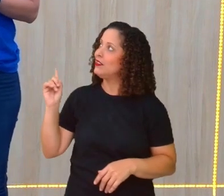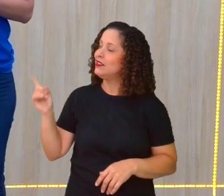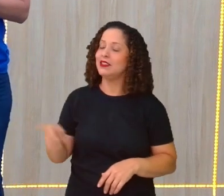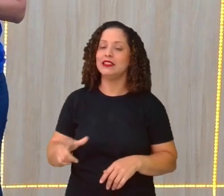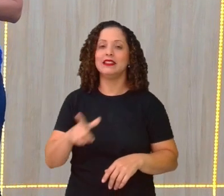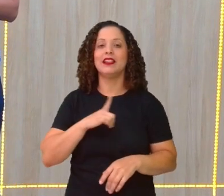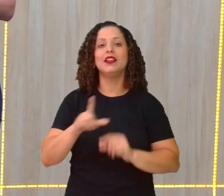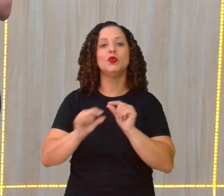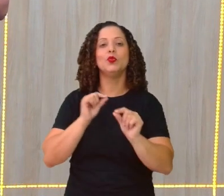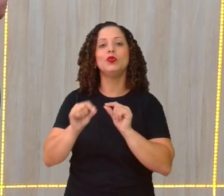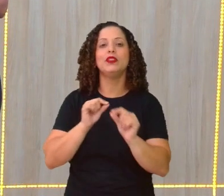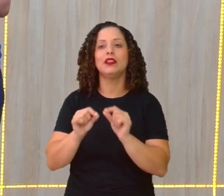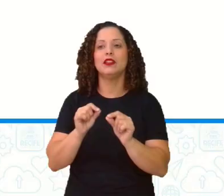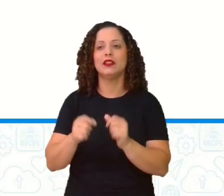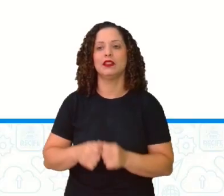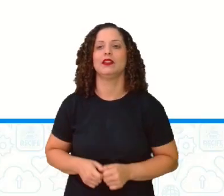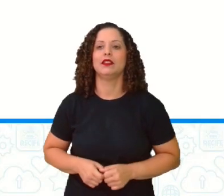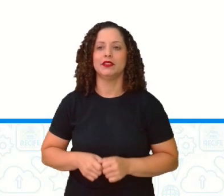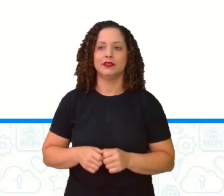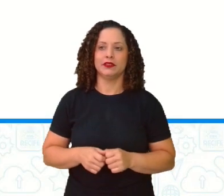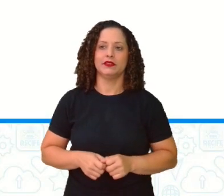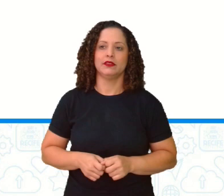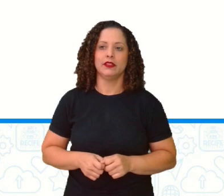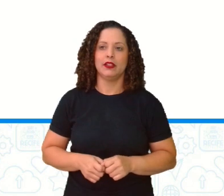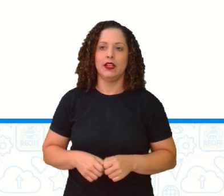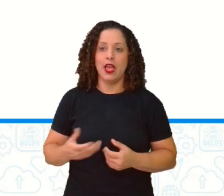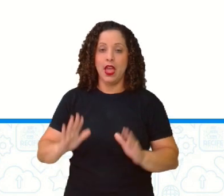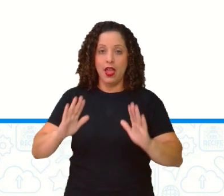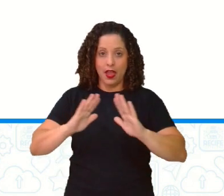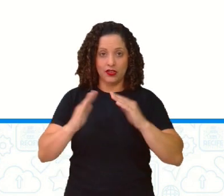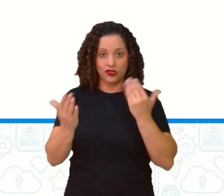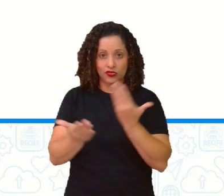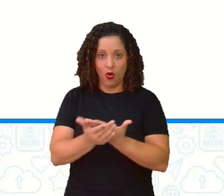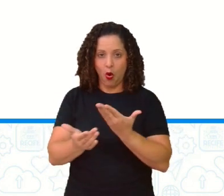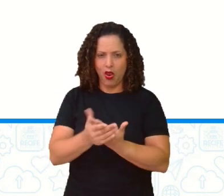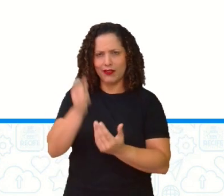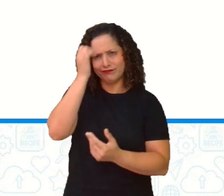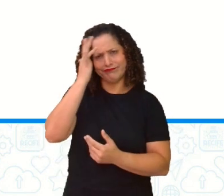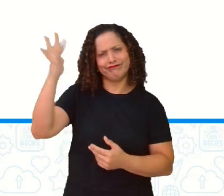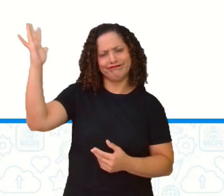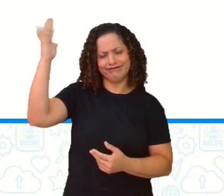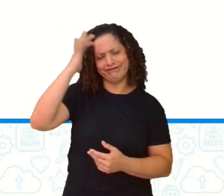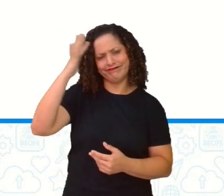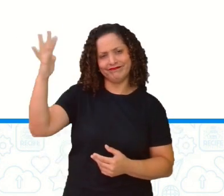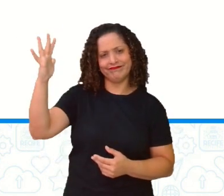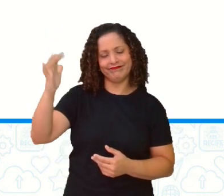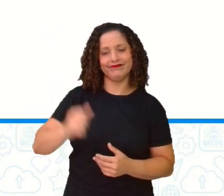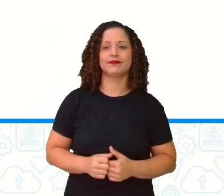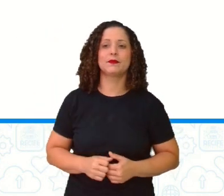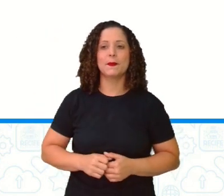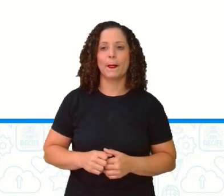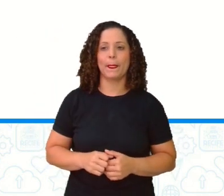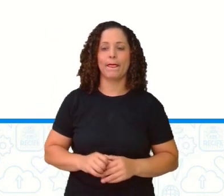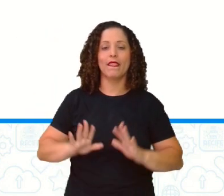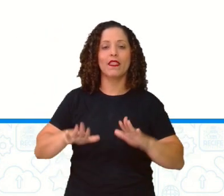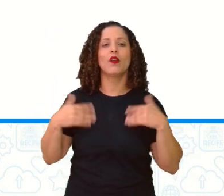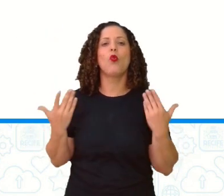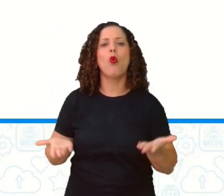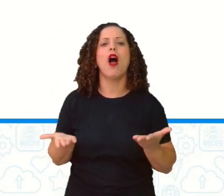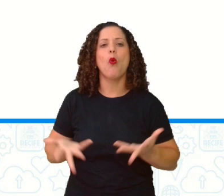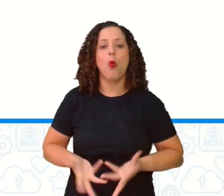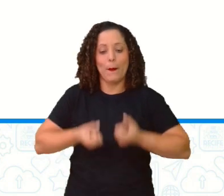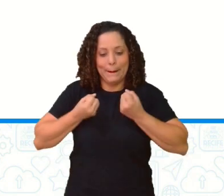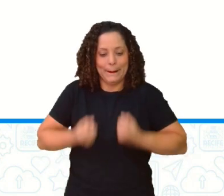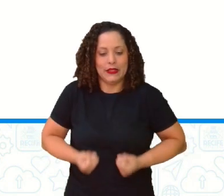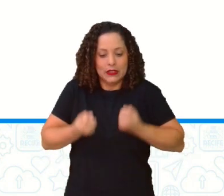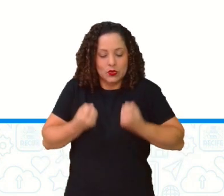sobre a medida dos alunos da escola, né, imaginária. Qual o peso de